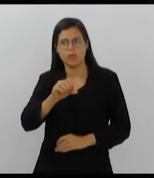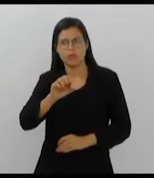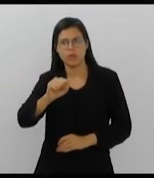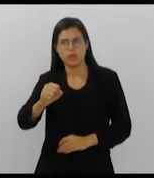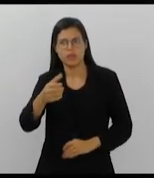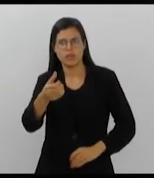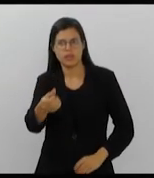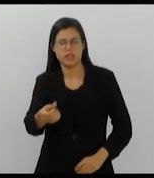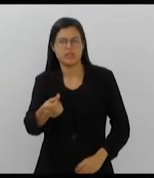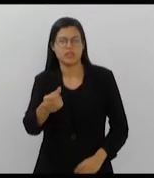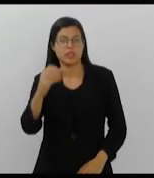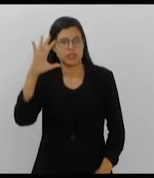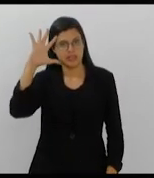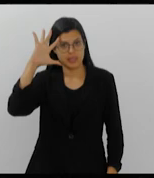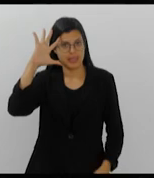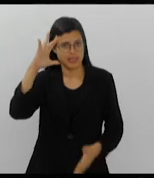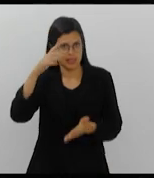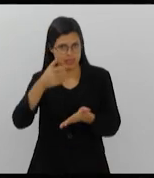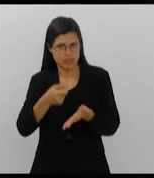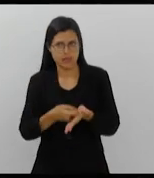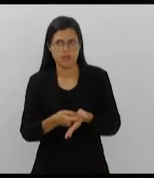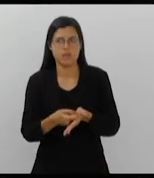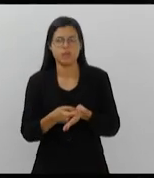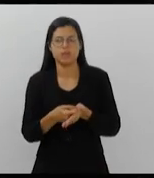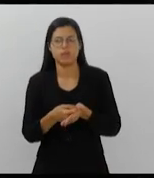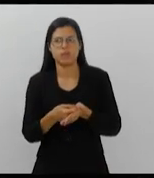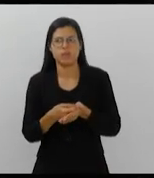5.986 decisões. Foram